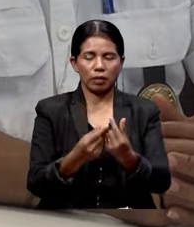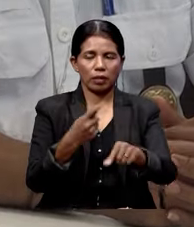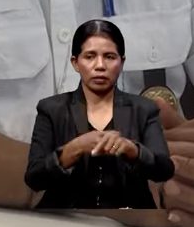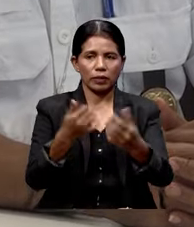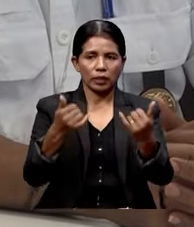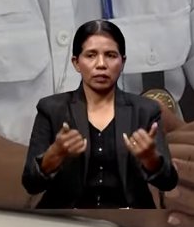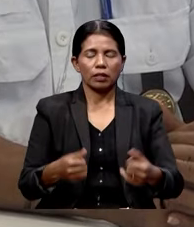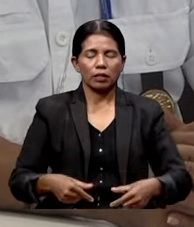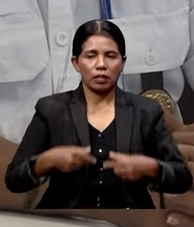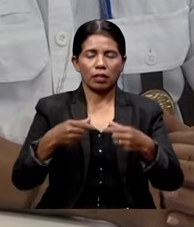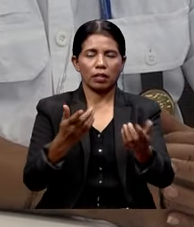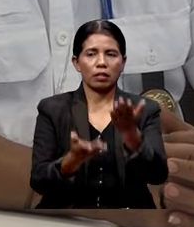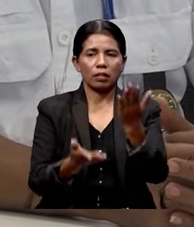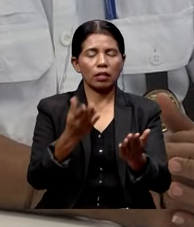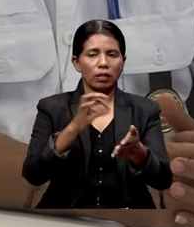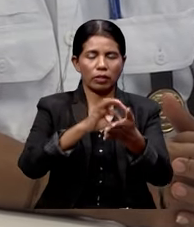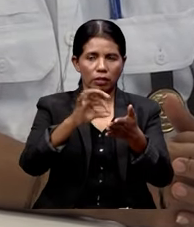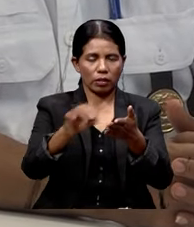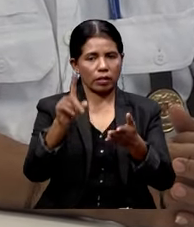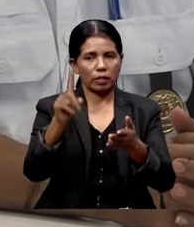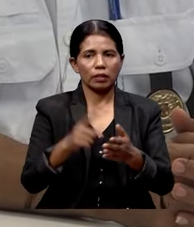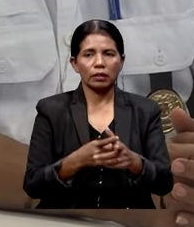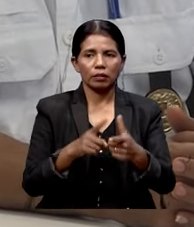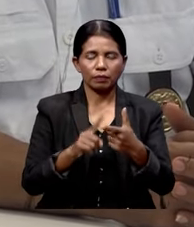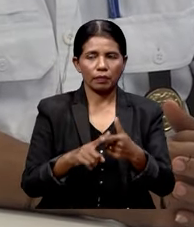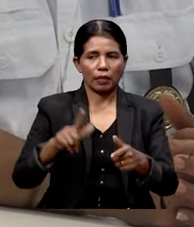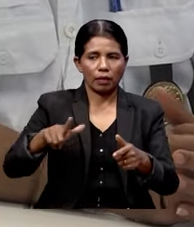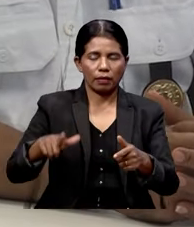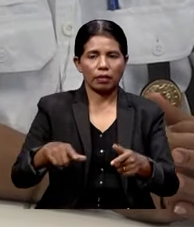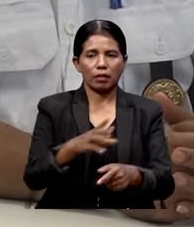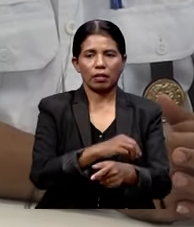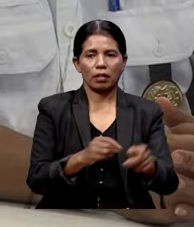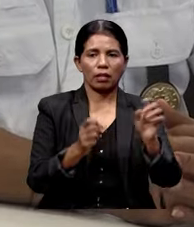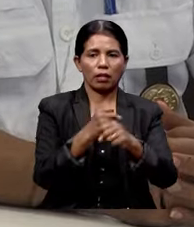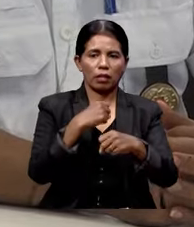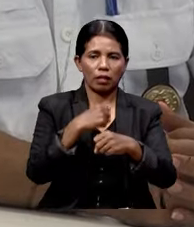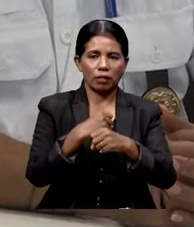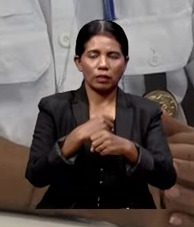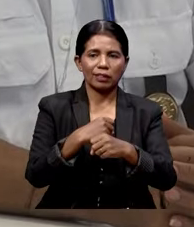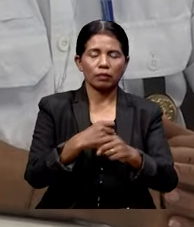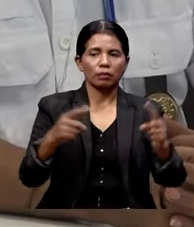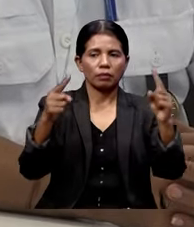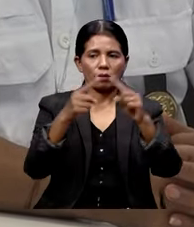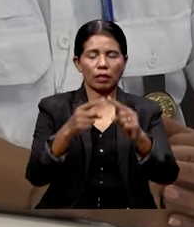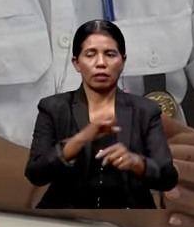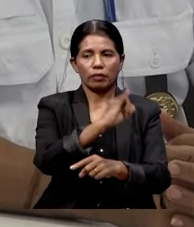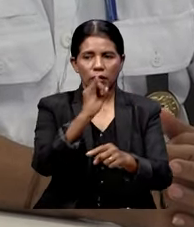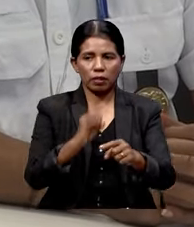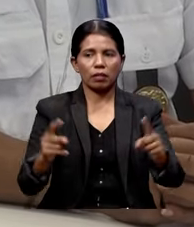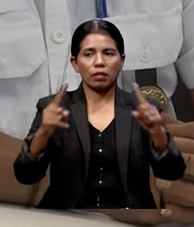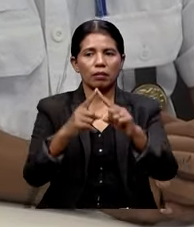halo ela calculo contagem ainda para depois orsida efetua halo investigações basira e